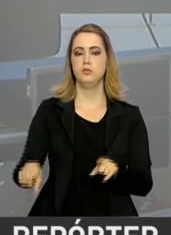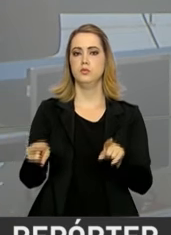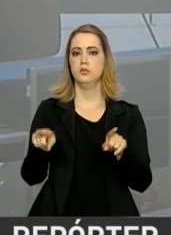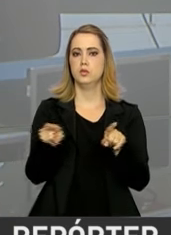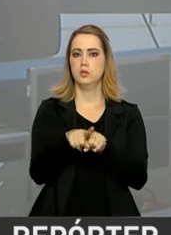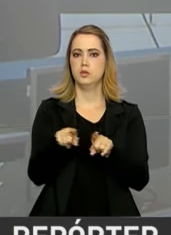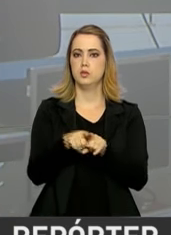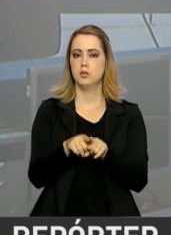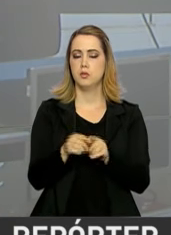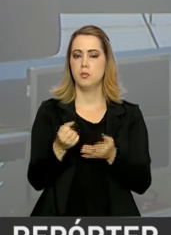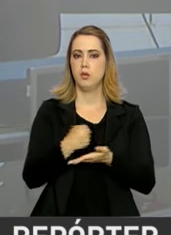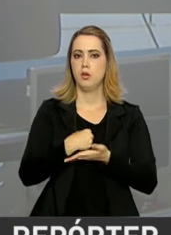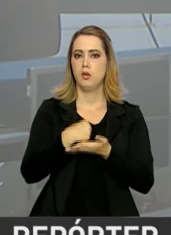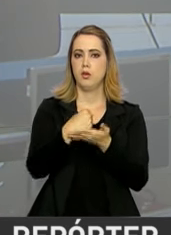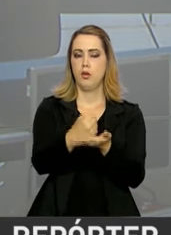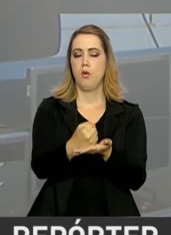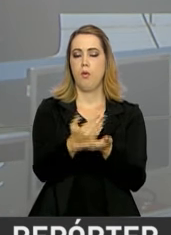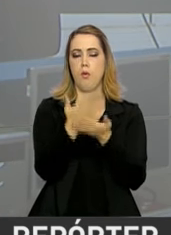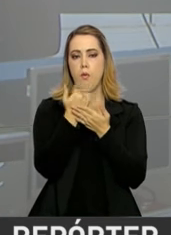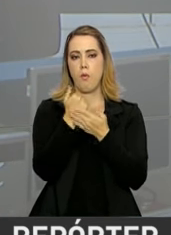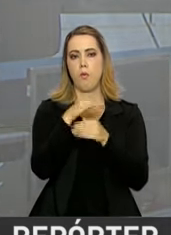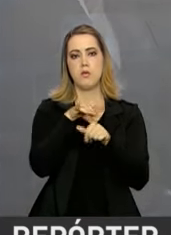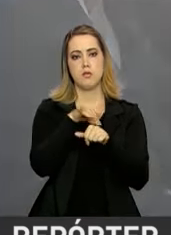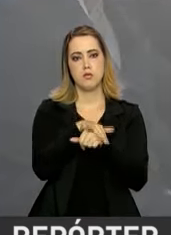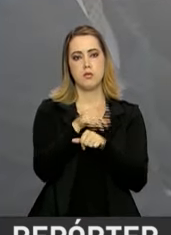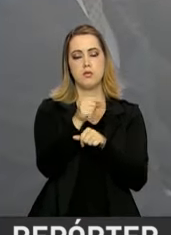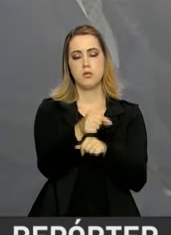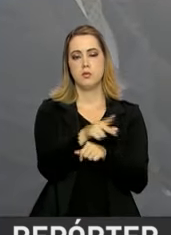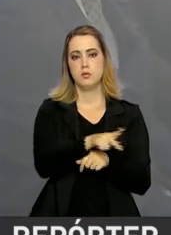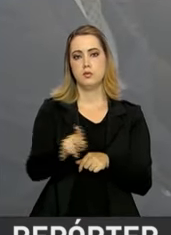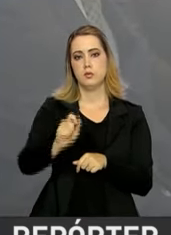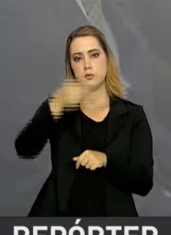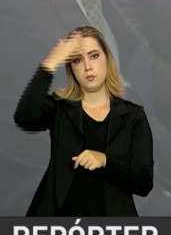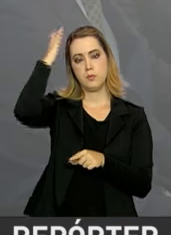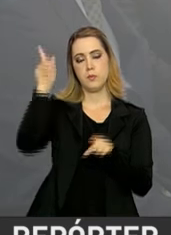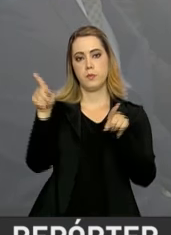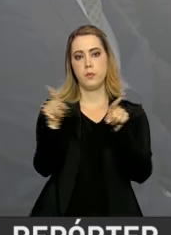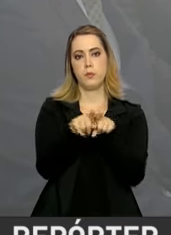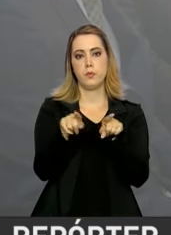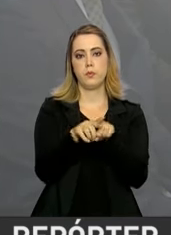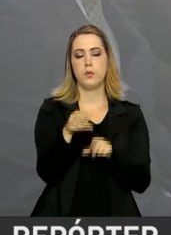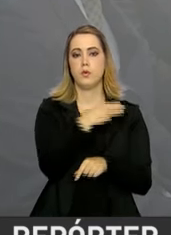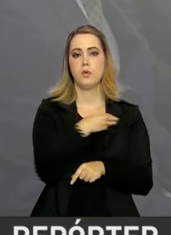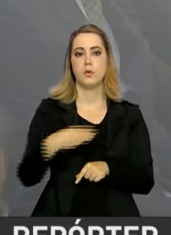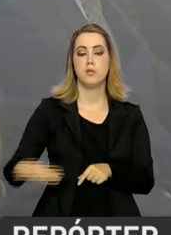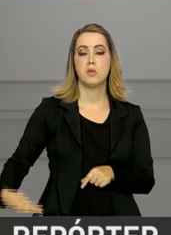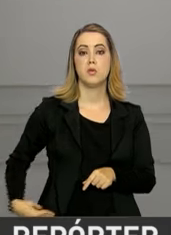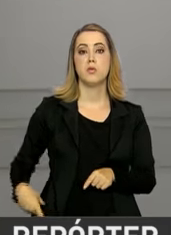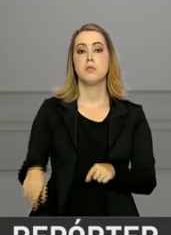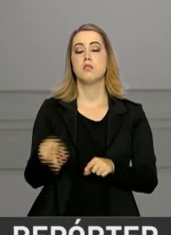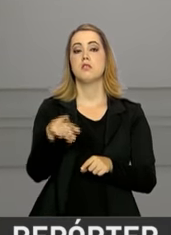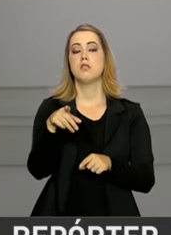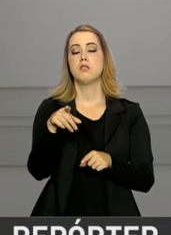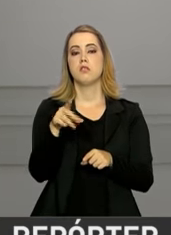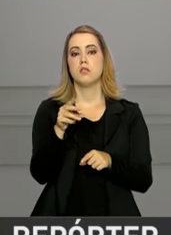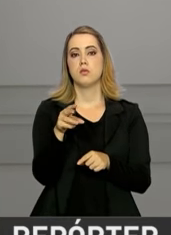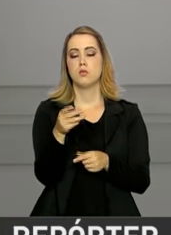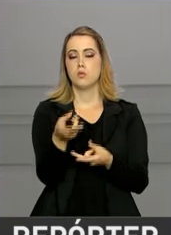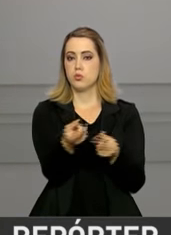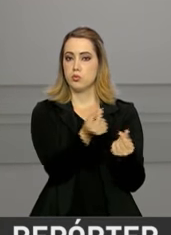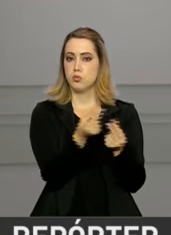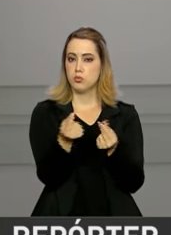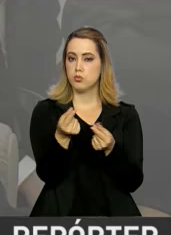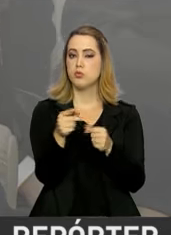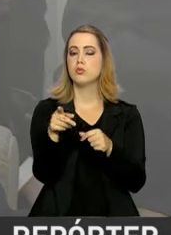ofereceu um jantar o presidente brasileiro ainda em tóquio e michel temer se reuniu com os mil com o ministro das finanças do país asiático e